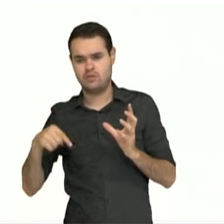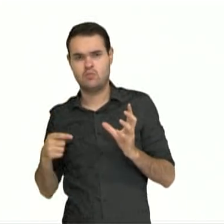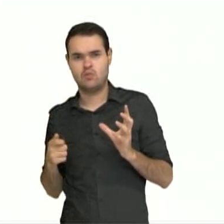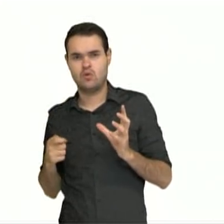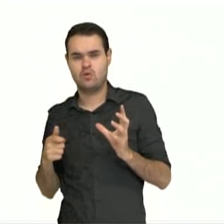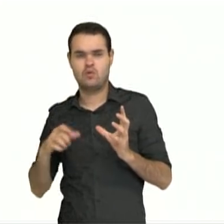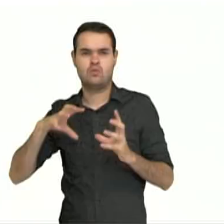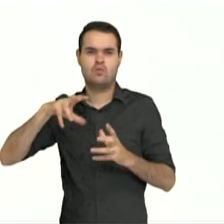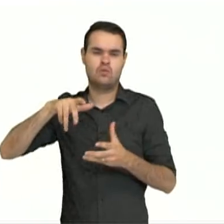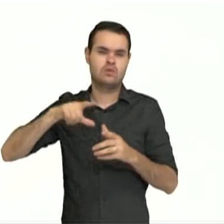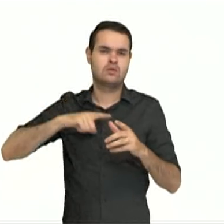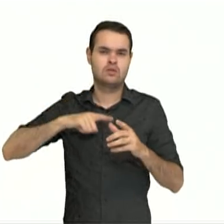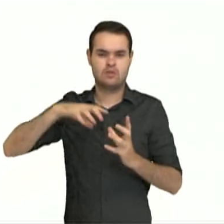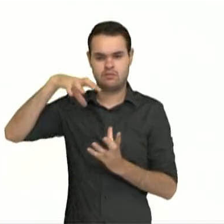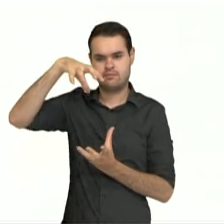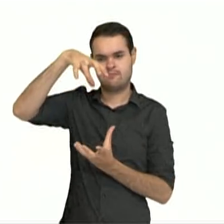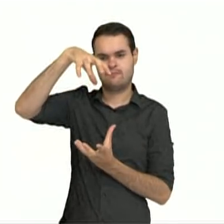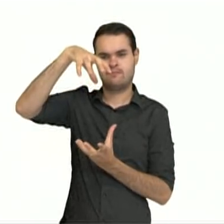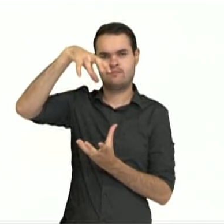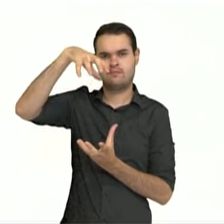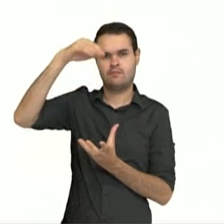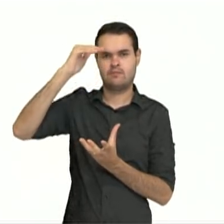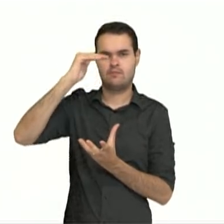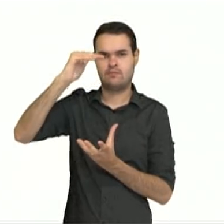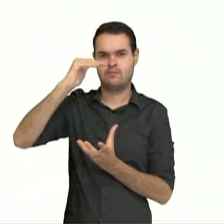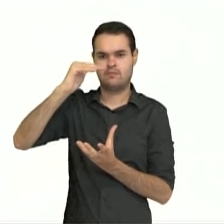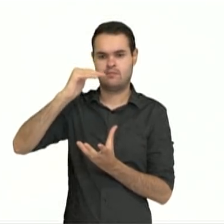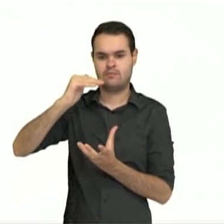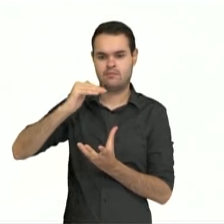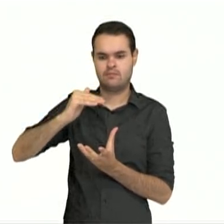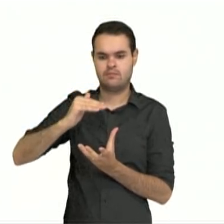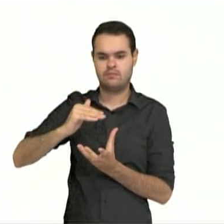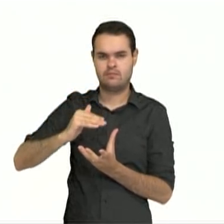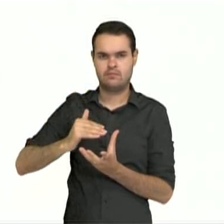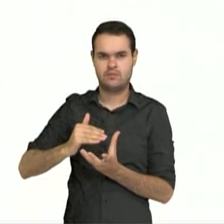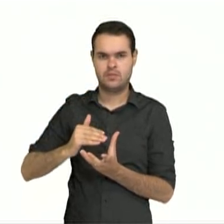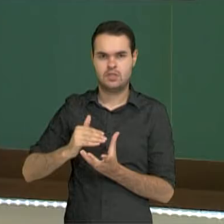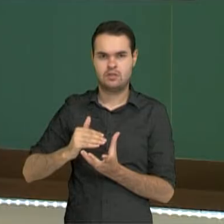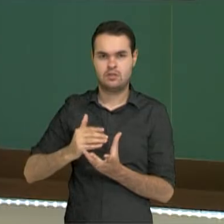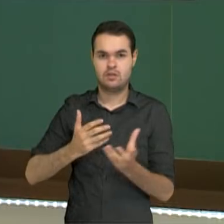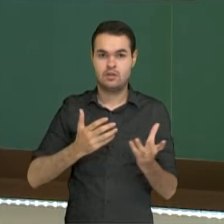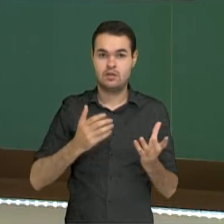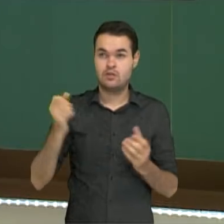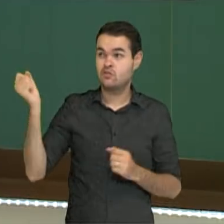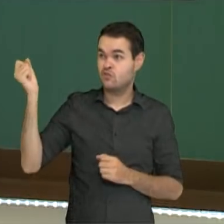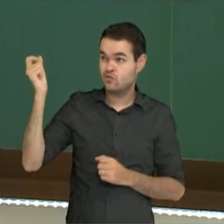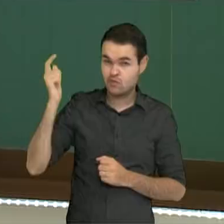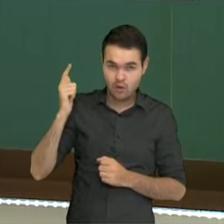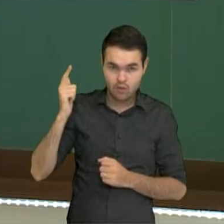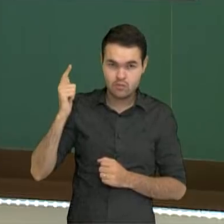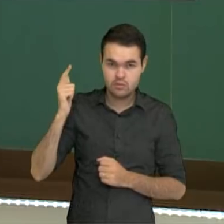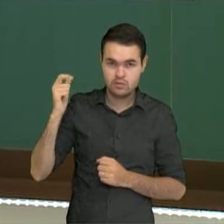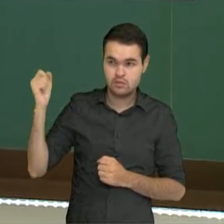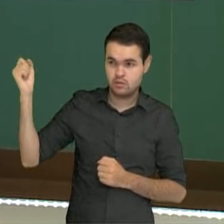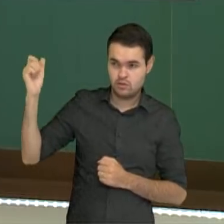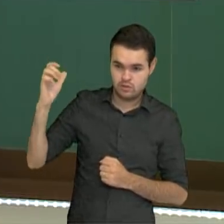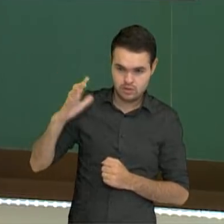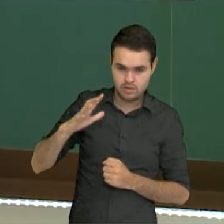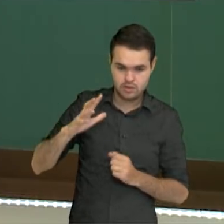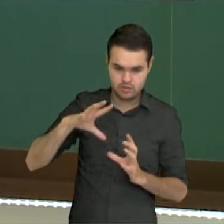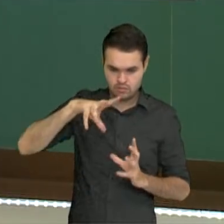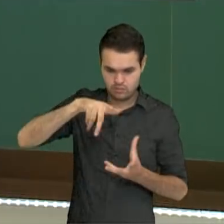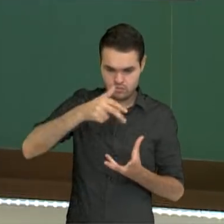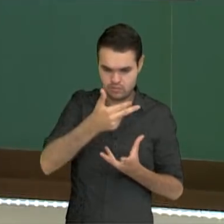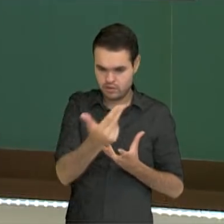a divisão das zonas térmicas, porque a Terra não recebe a mesma quantidade de luz e calor igualzinho no planeta